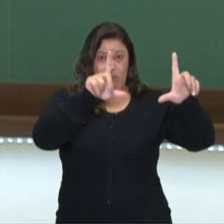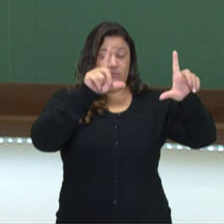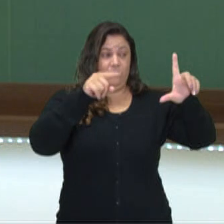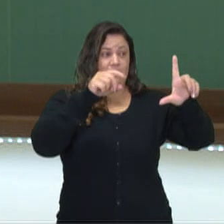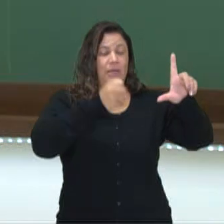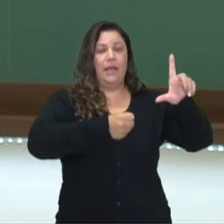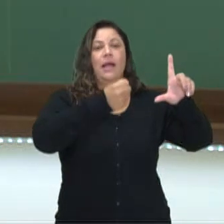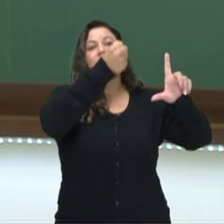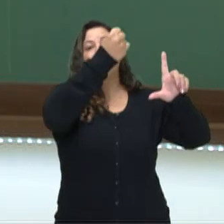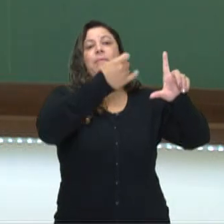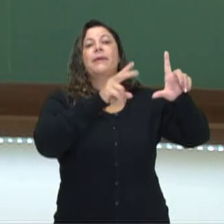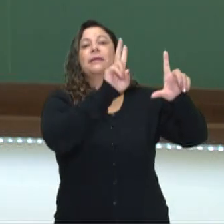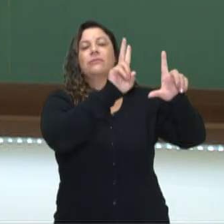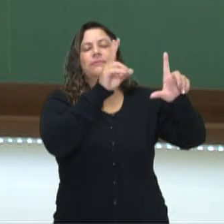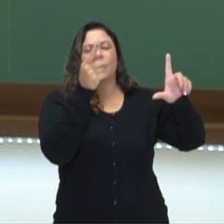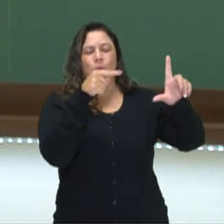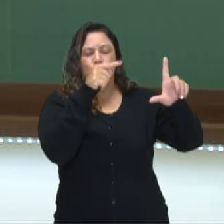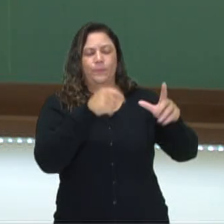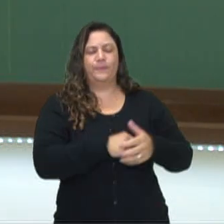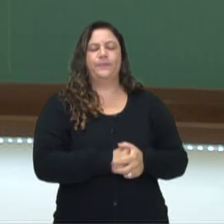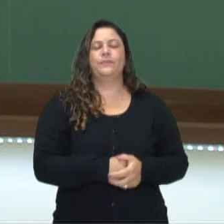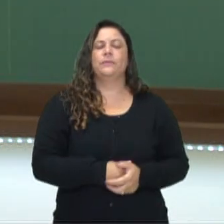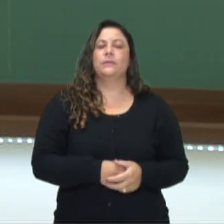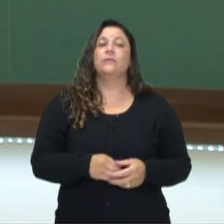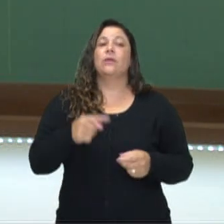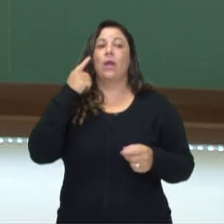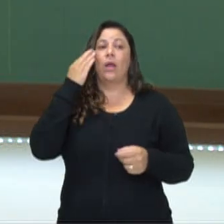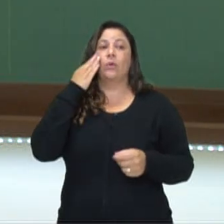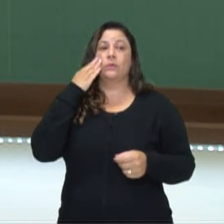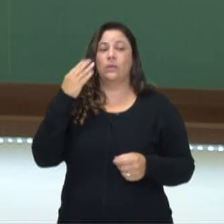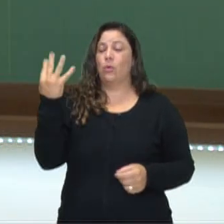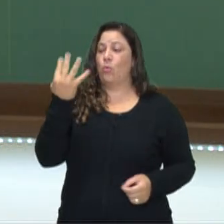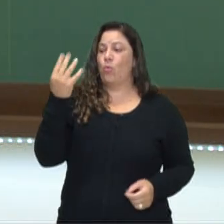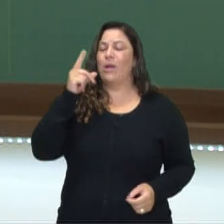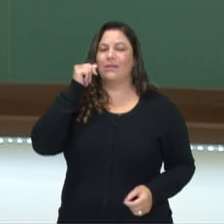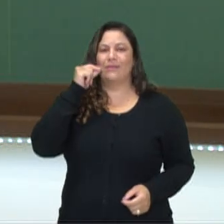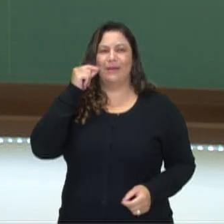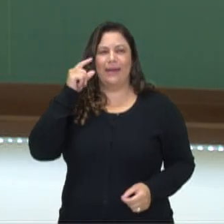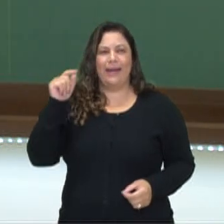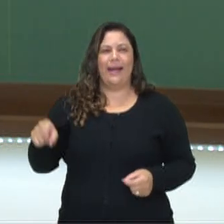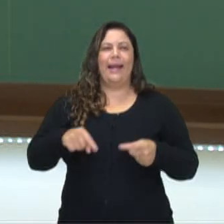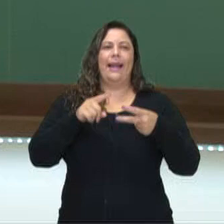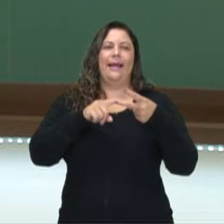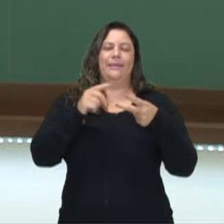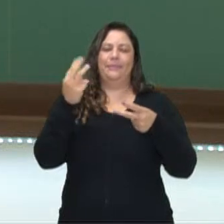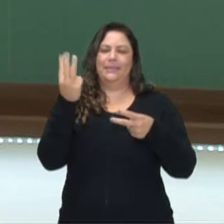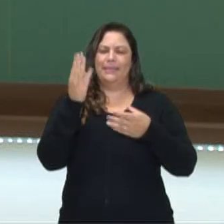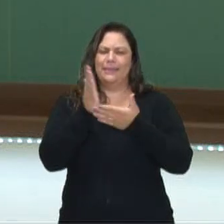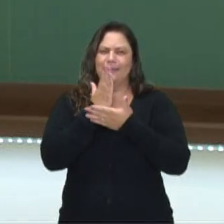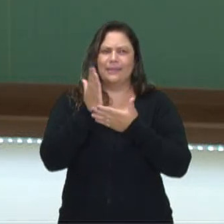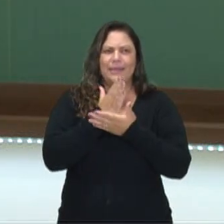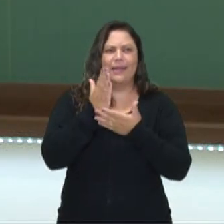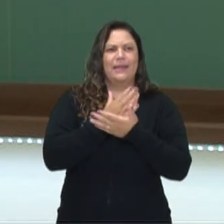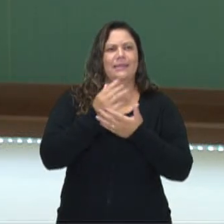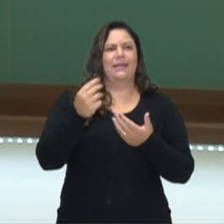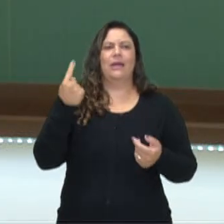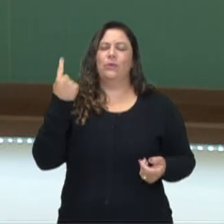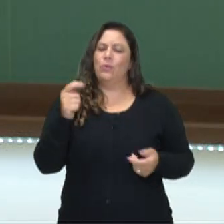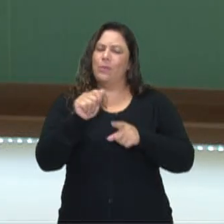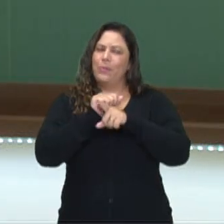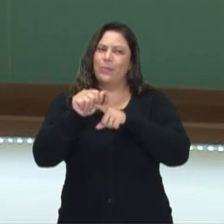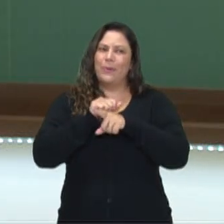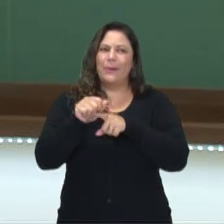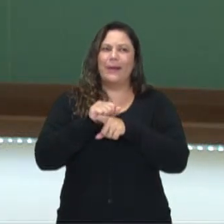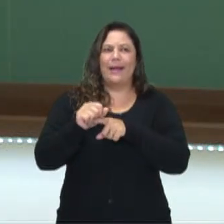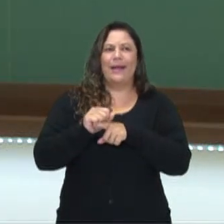eu sei que eu preciso de 4 lápis, 3 cadernos, 1 borracha, 3 canetas, 1 cola. Quanto será que ela vai